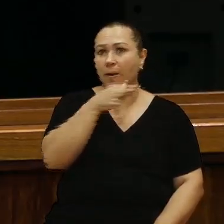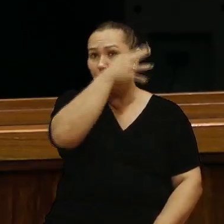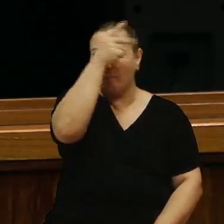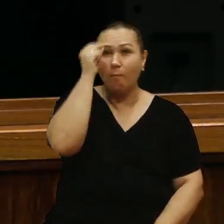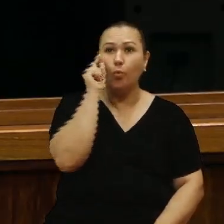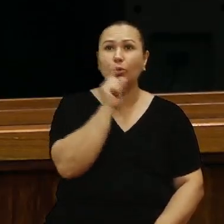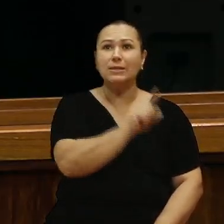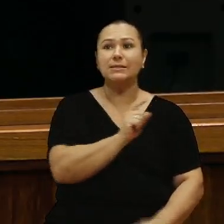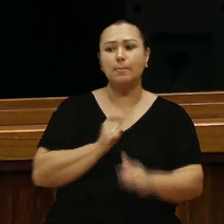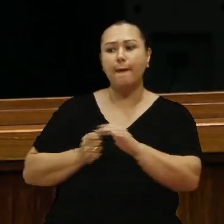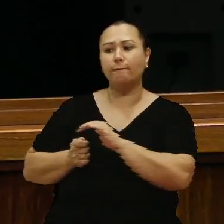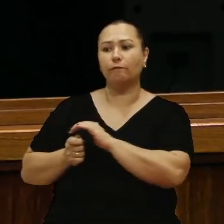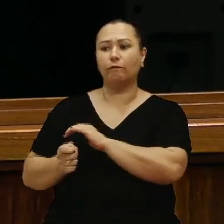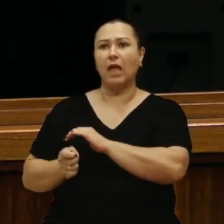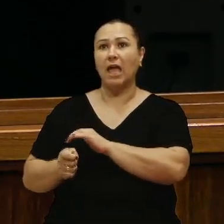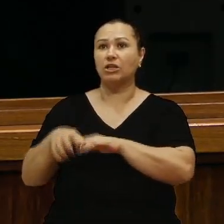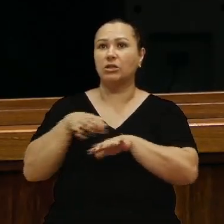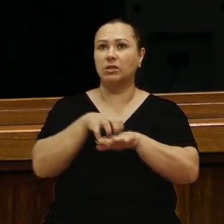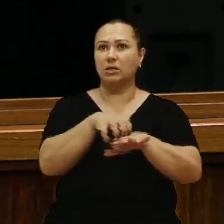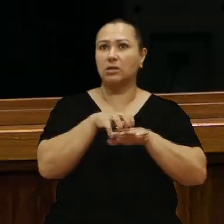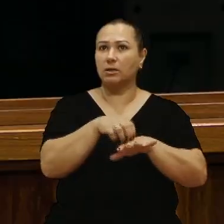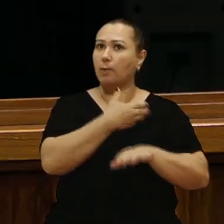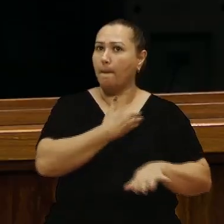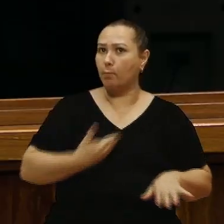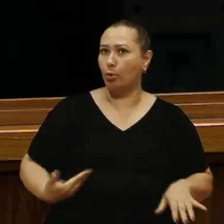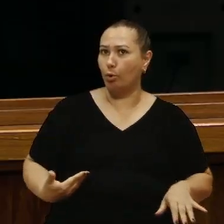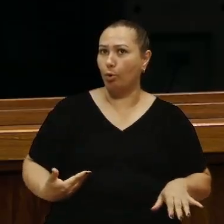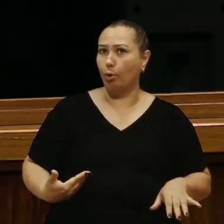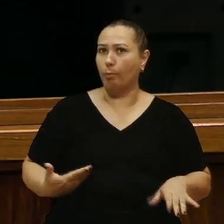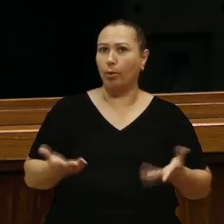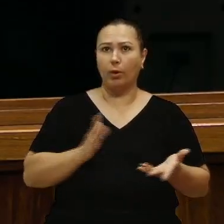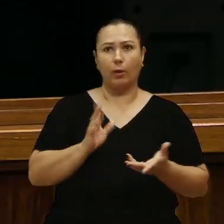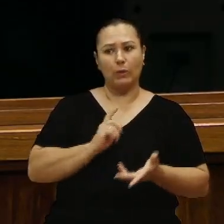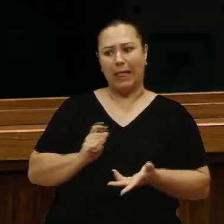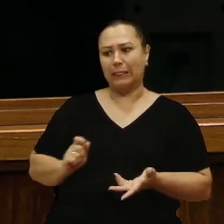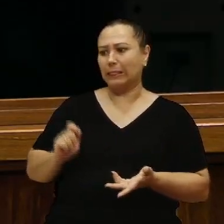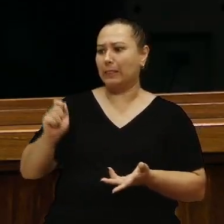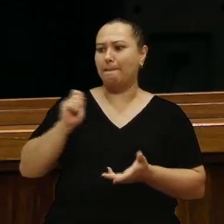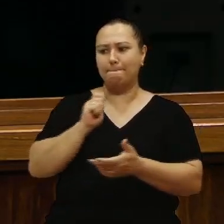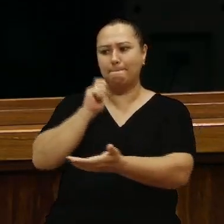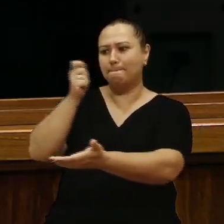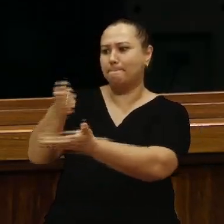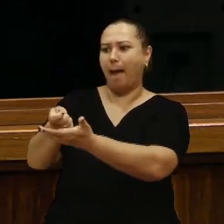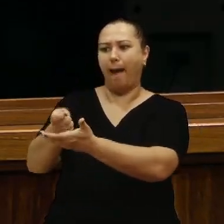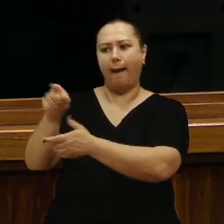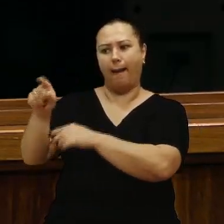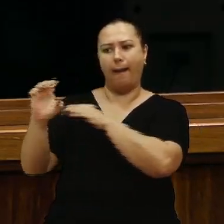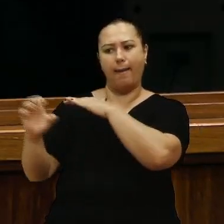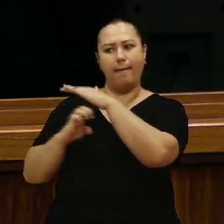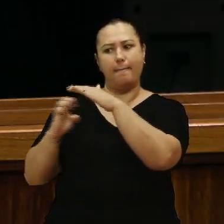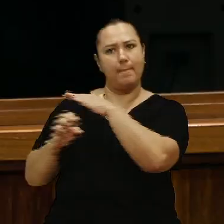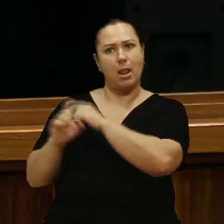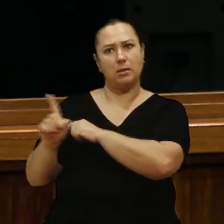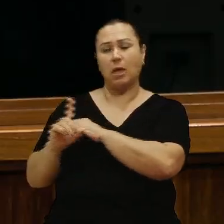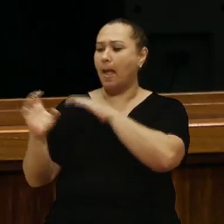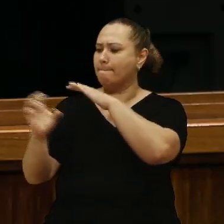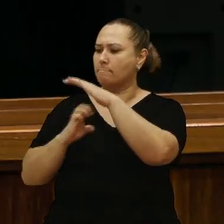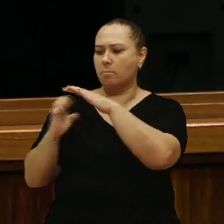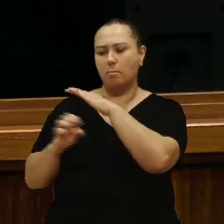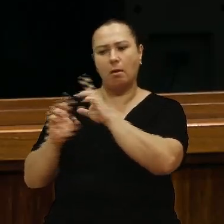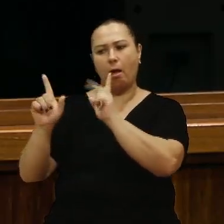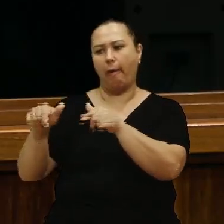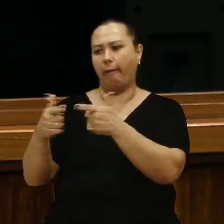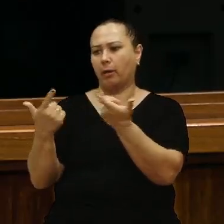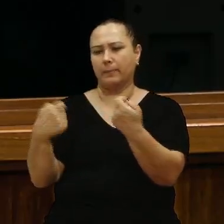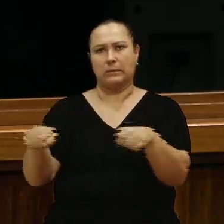município investe no transporte público, não está dando para empresa nenhuma, porque a empresa é uma empresa, a empresa não